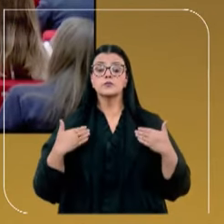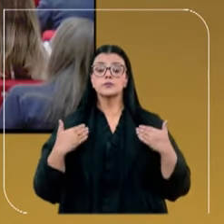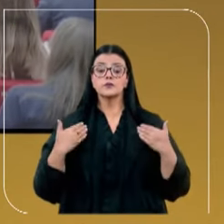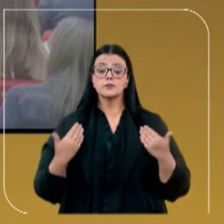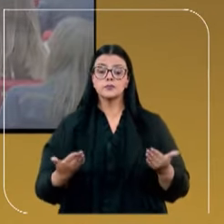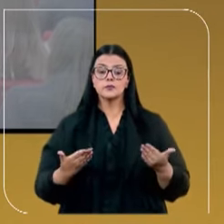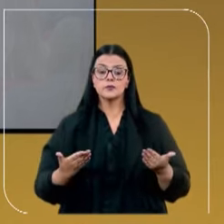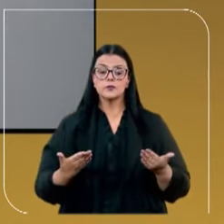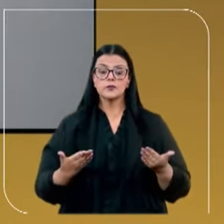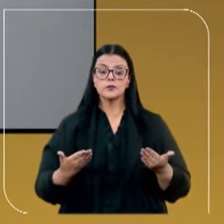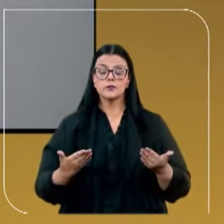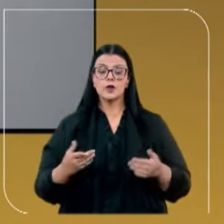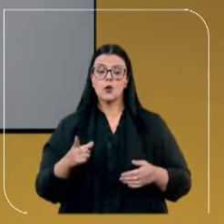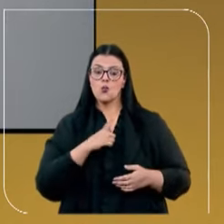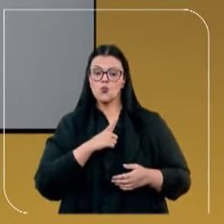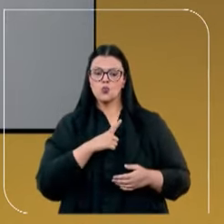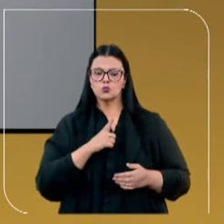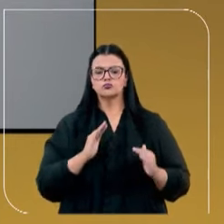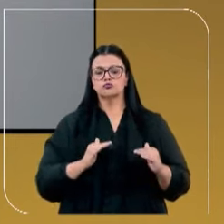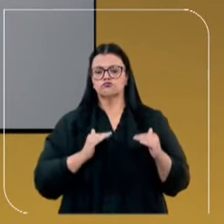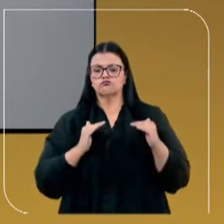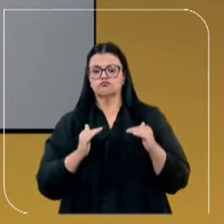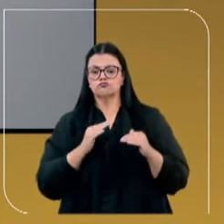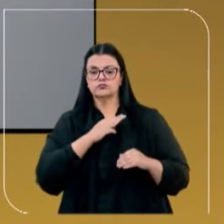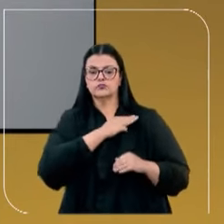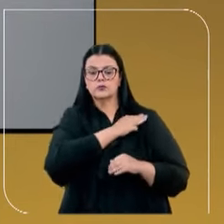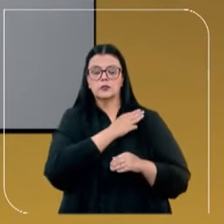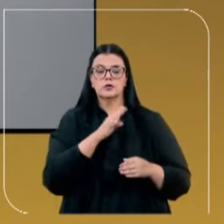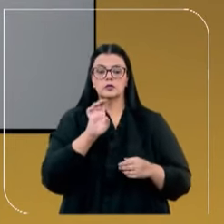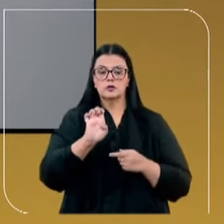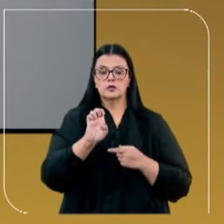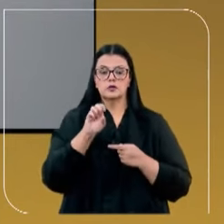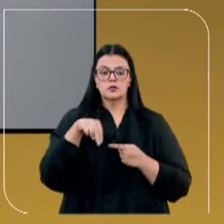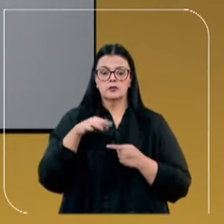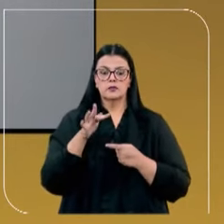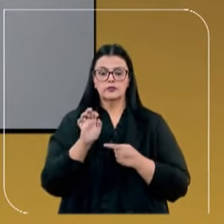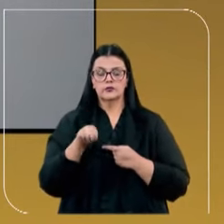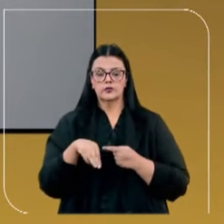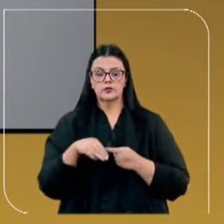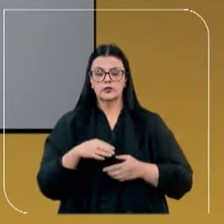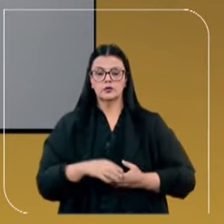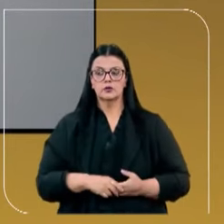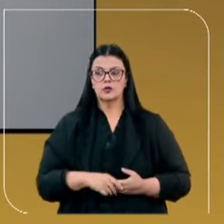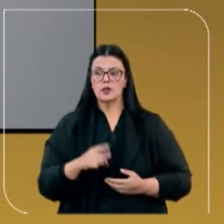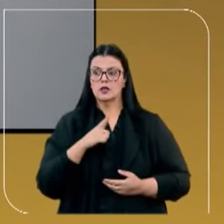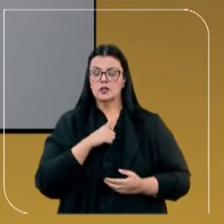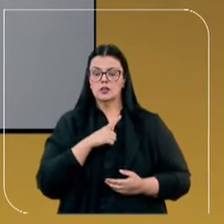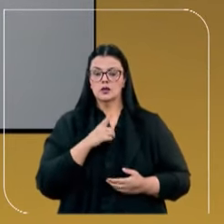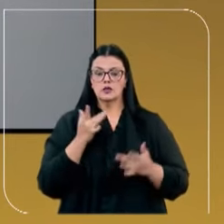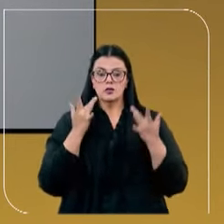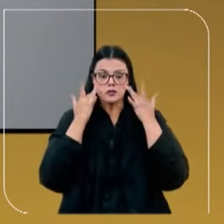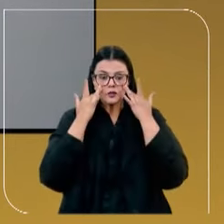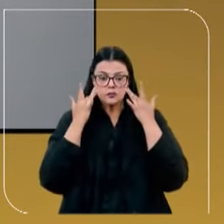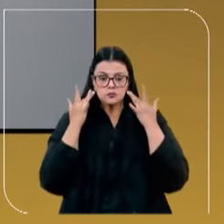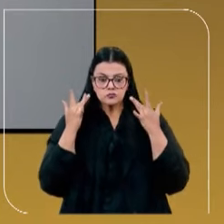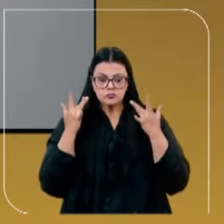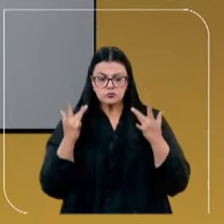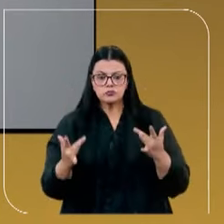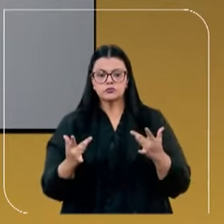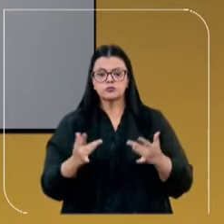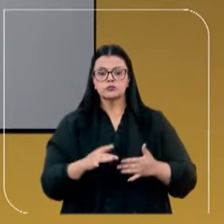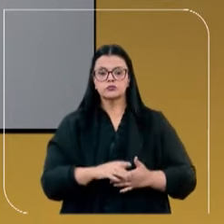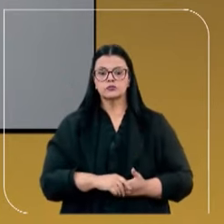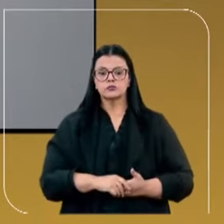vir a posse aqui, foi a Infam. O que já demonstra que é um apego que